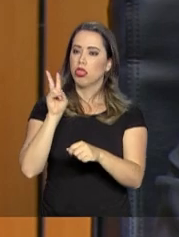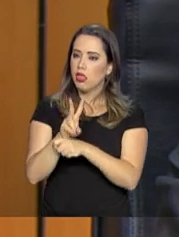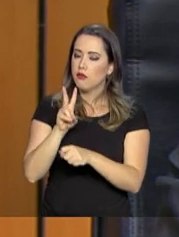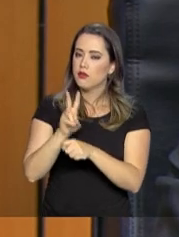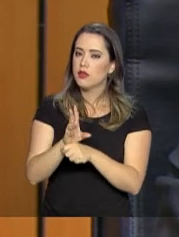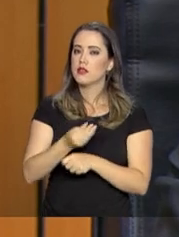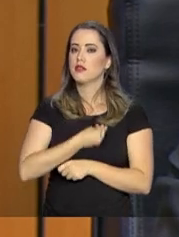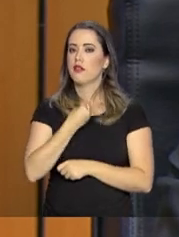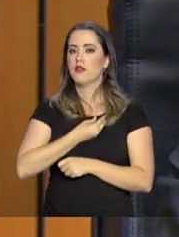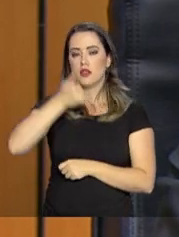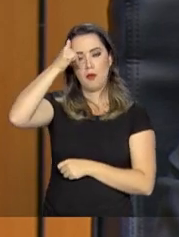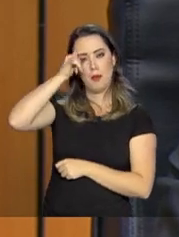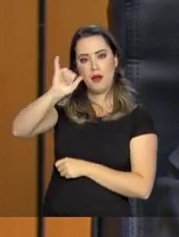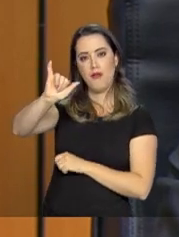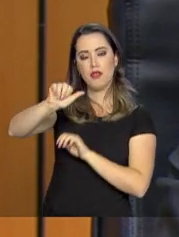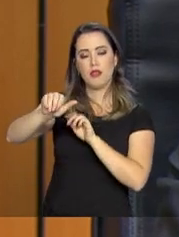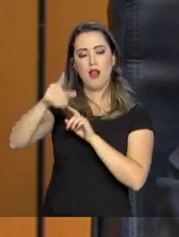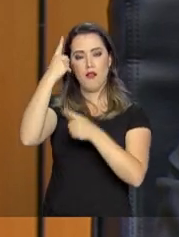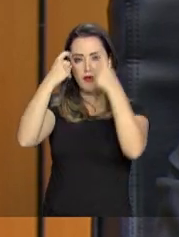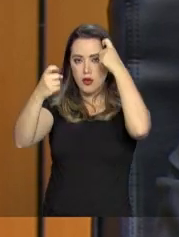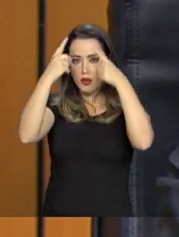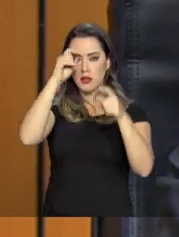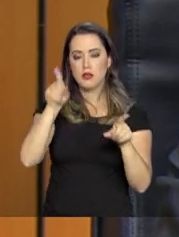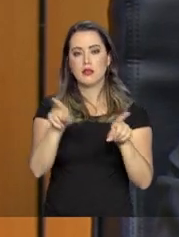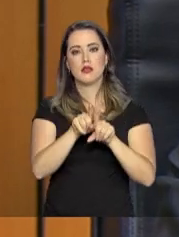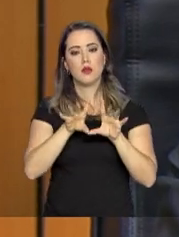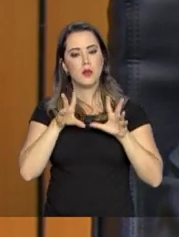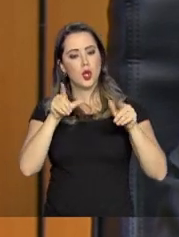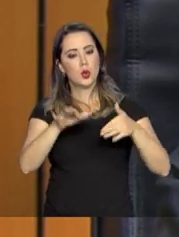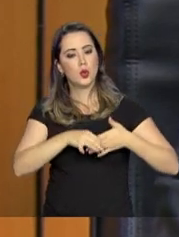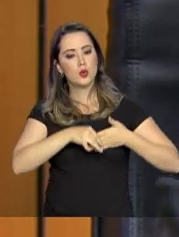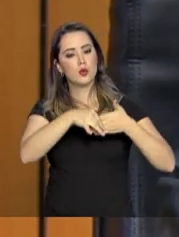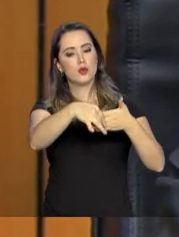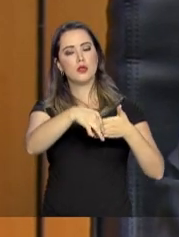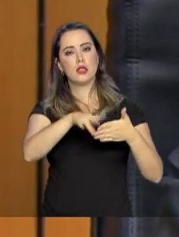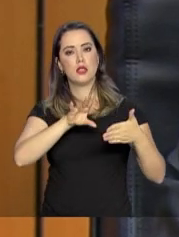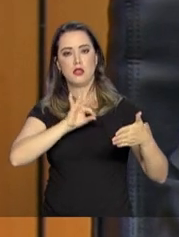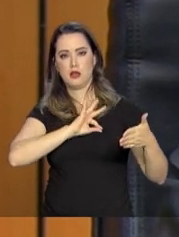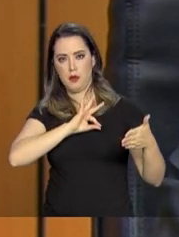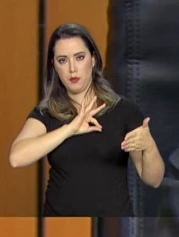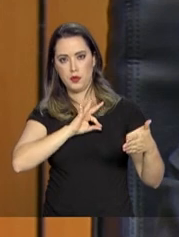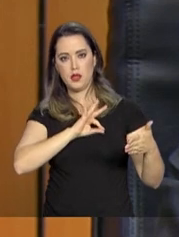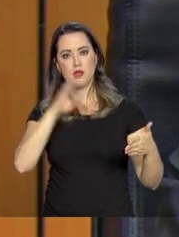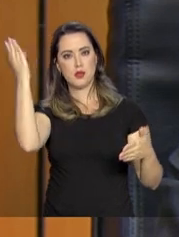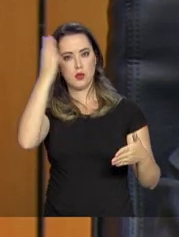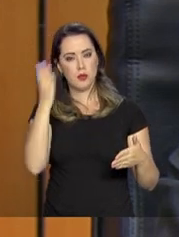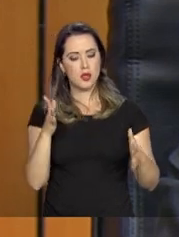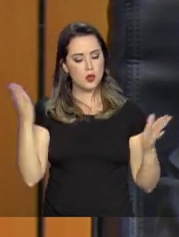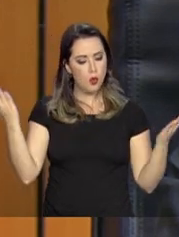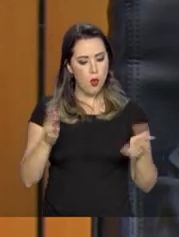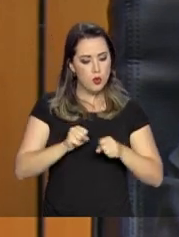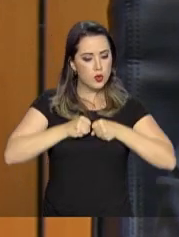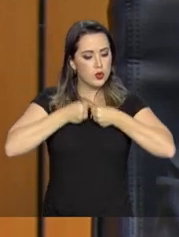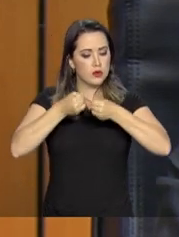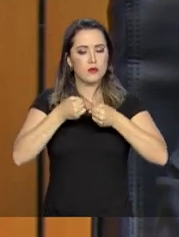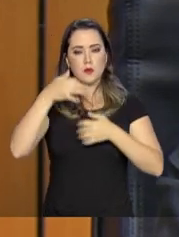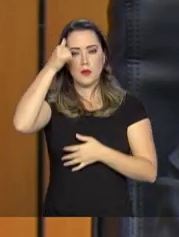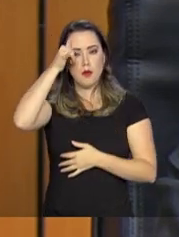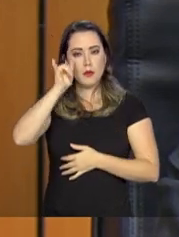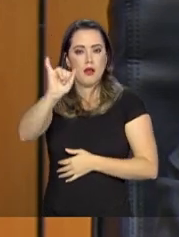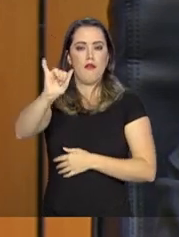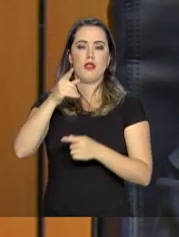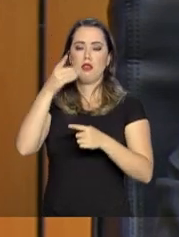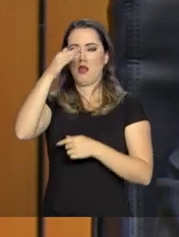à violência, e também a todos os chefes de polícia civil do Brasil, hoje empenhados indistintamente no combate